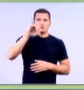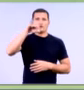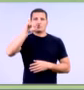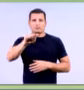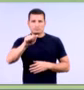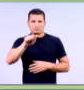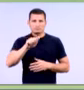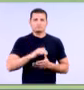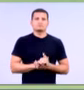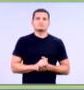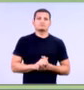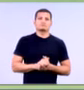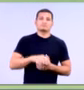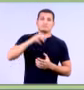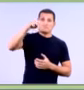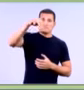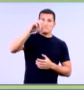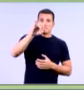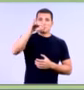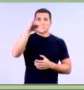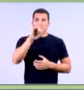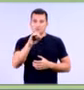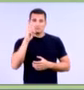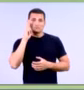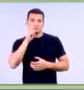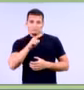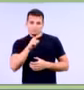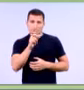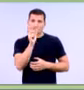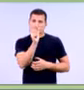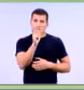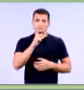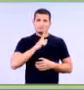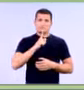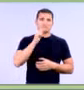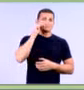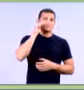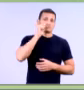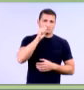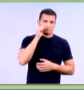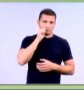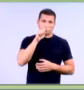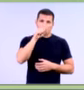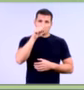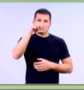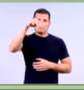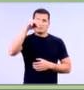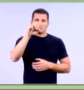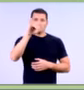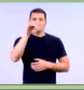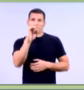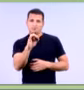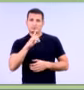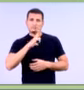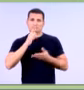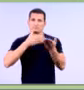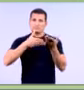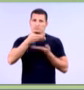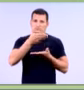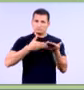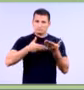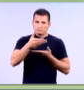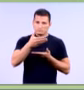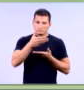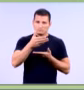Meio confusa. Vejam que, embora a palavra esteja no feminino, esse meio aqui, ele está relacionado a